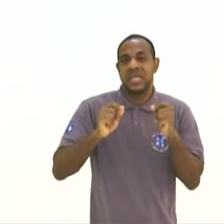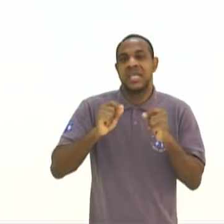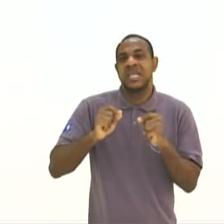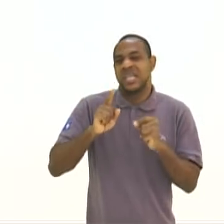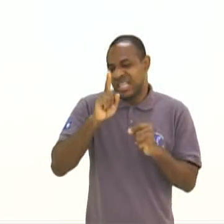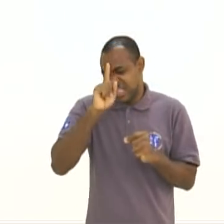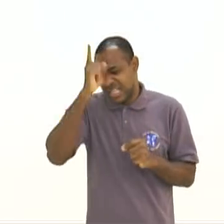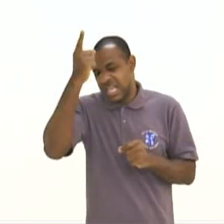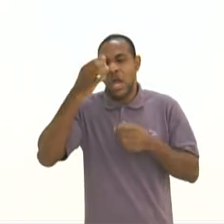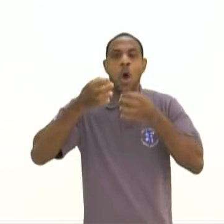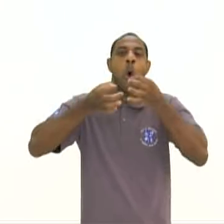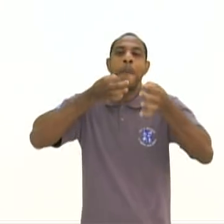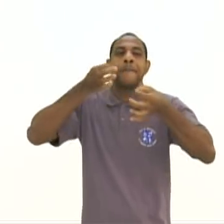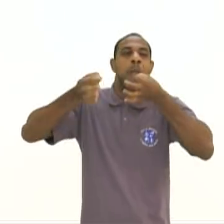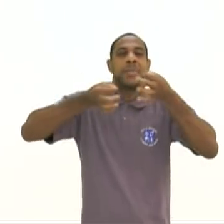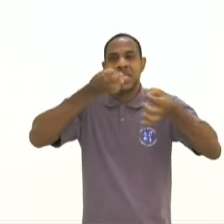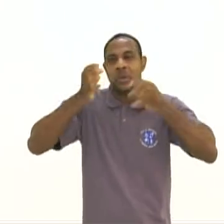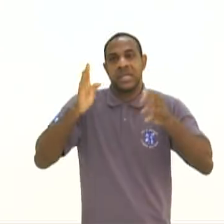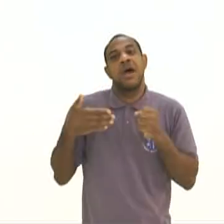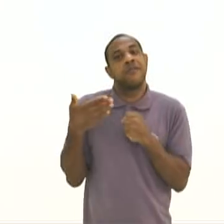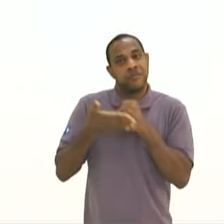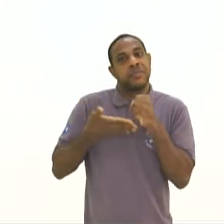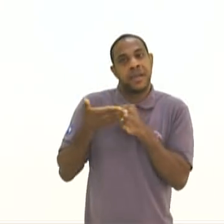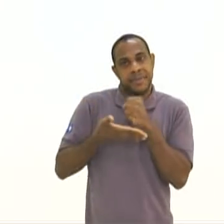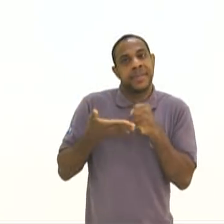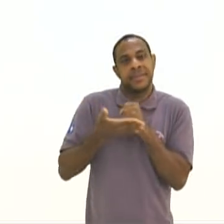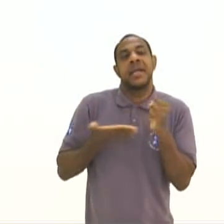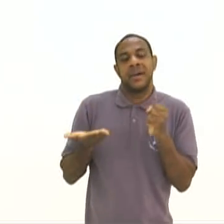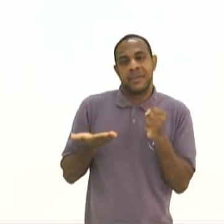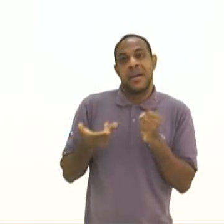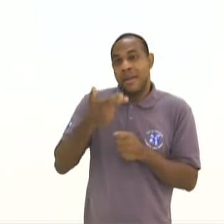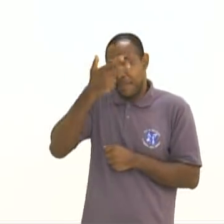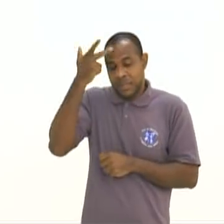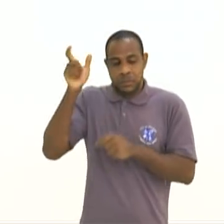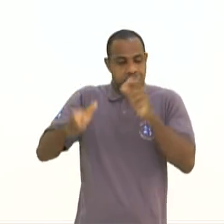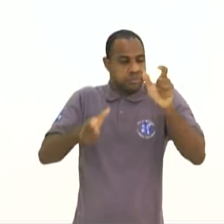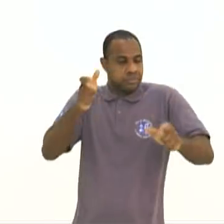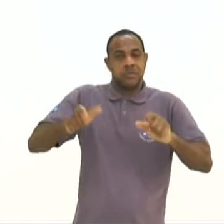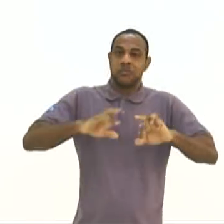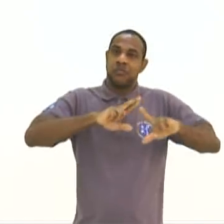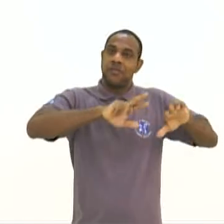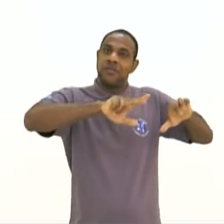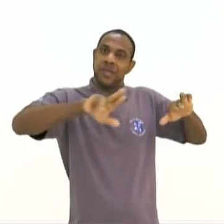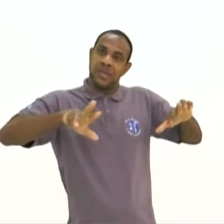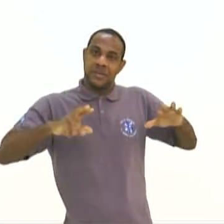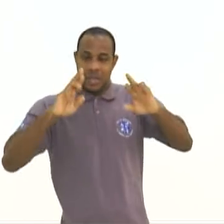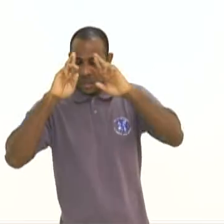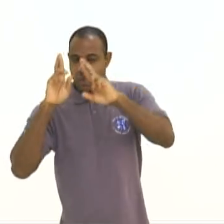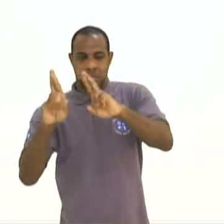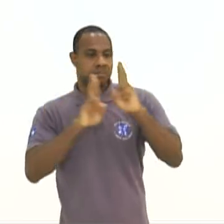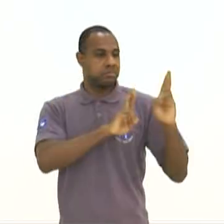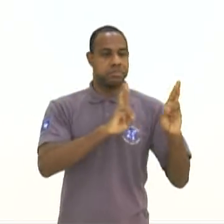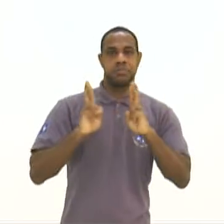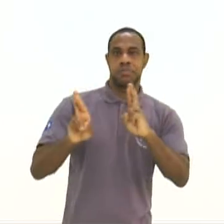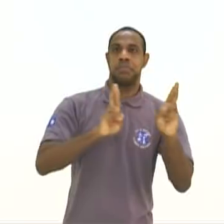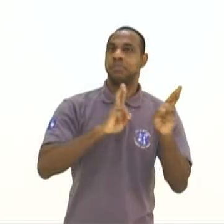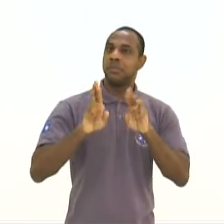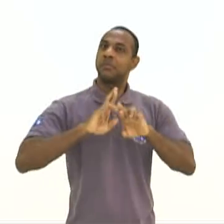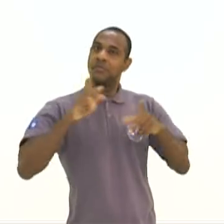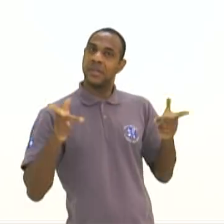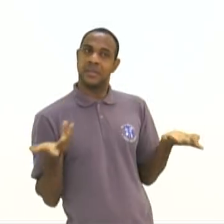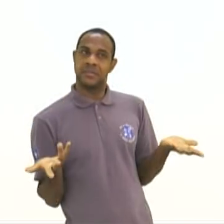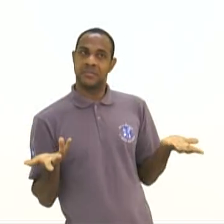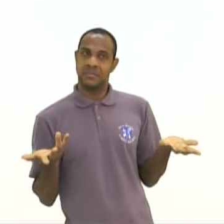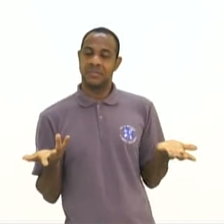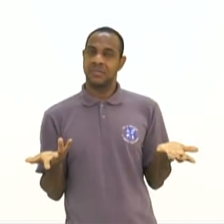que é fundamental numa democracia. Pessoas que pensam diferente e se respeitam exatamente por pensar diferente.